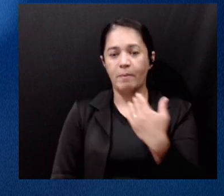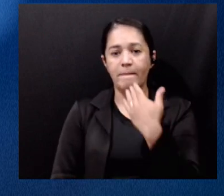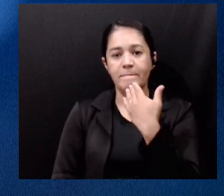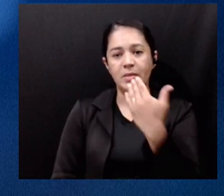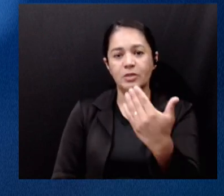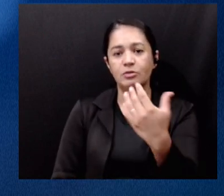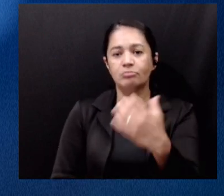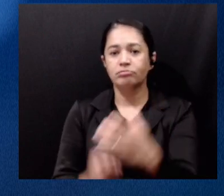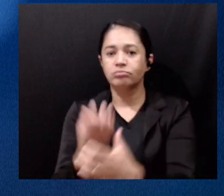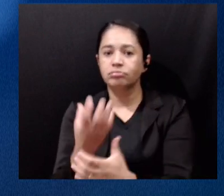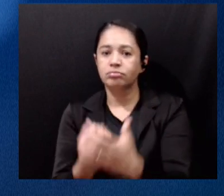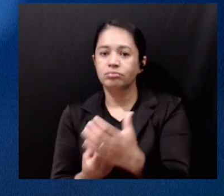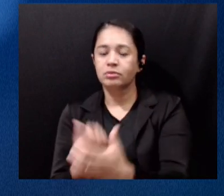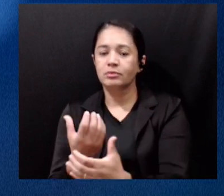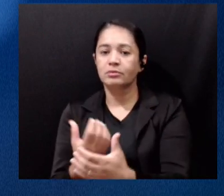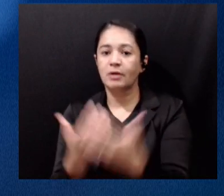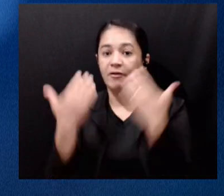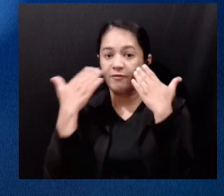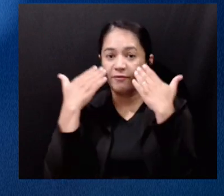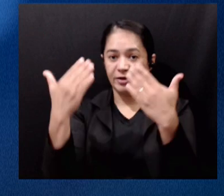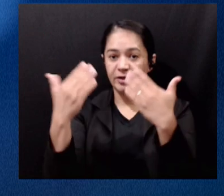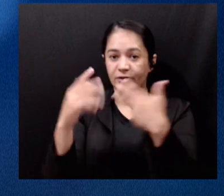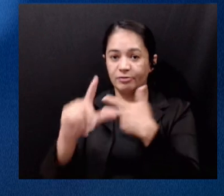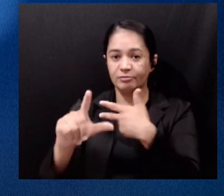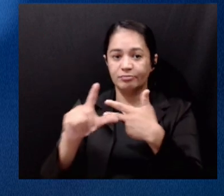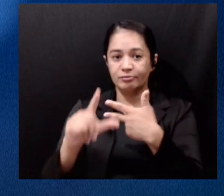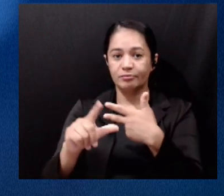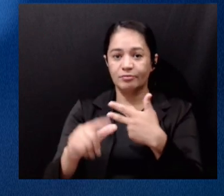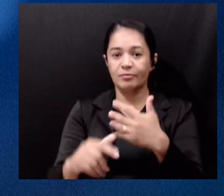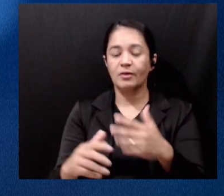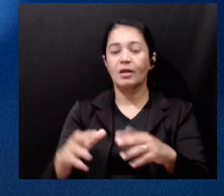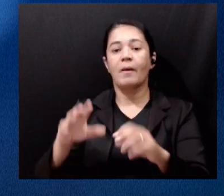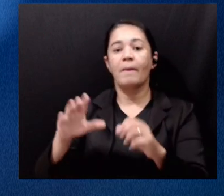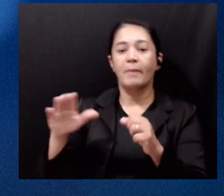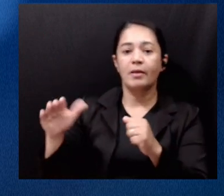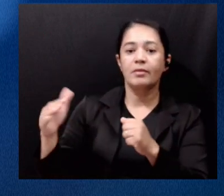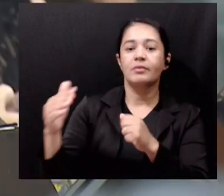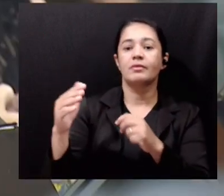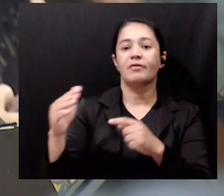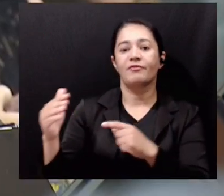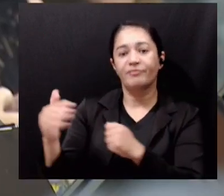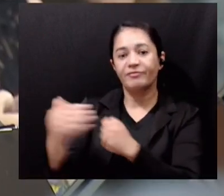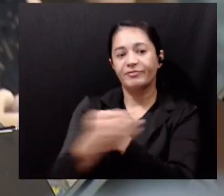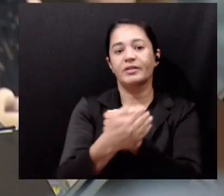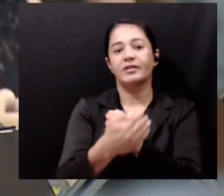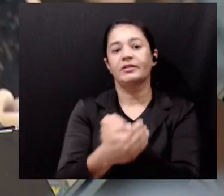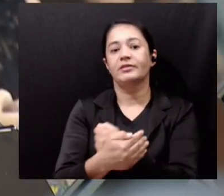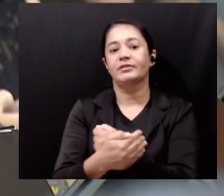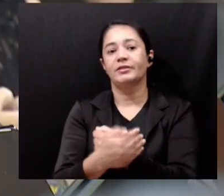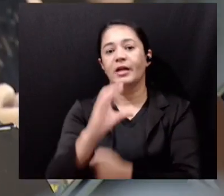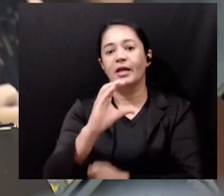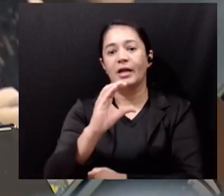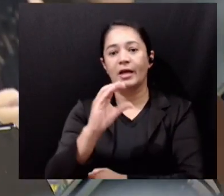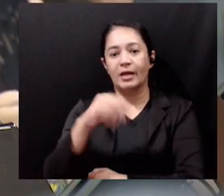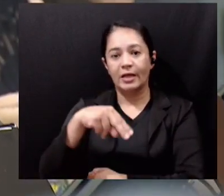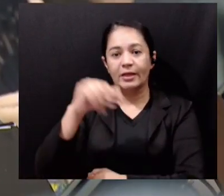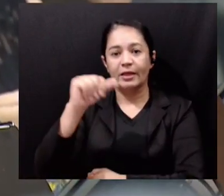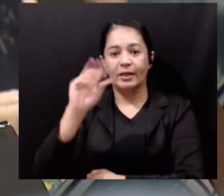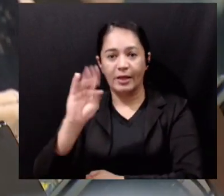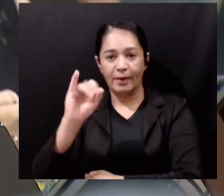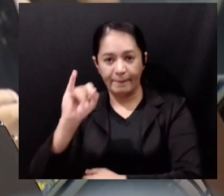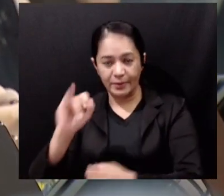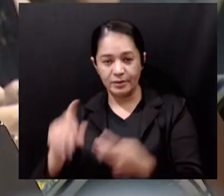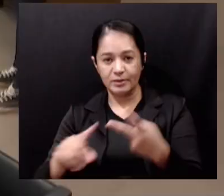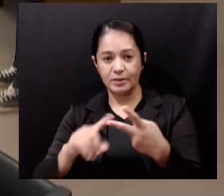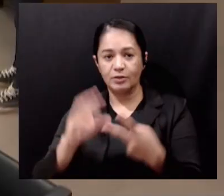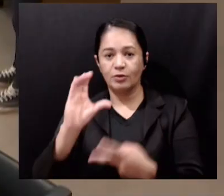Frente Parlamentar em defesa da cannabis medicinal e do cânhamo industrial. A ideia é dar continuidade aos trabalhos